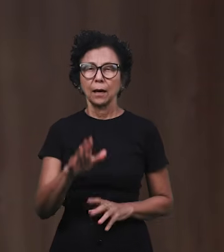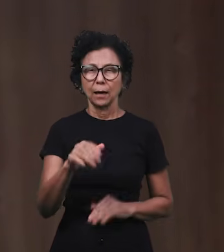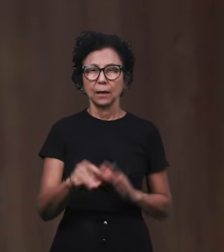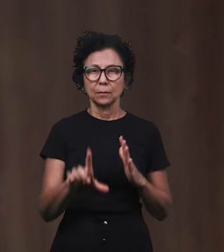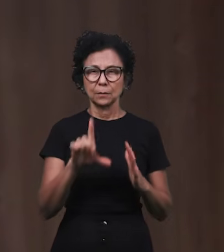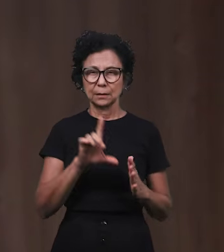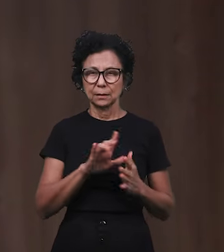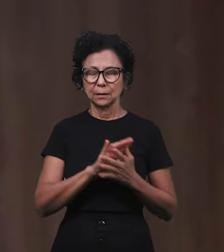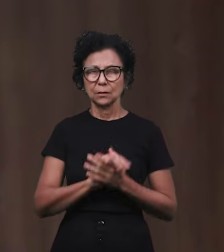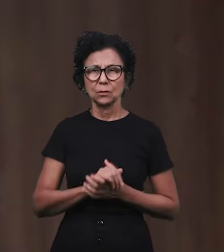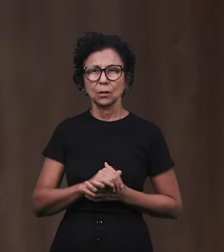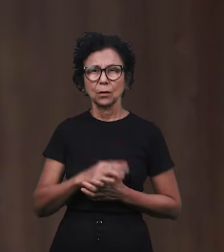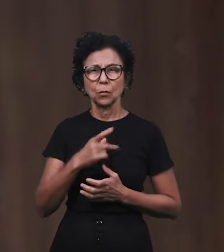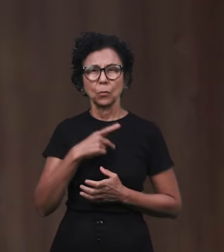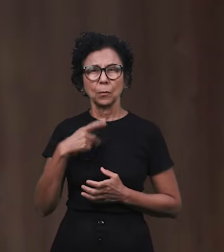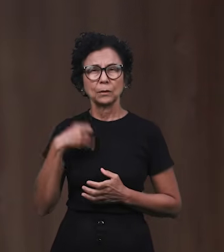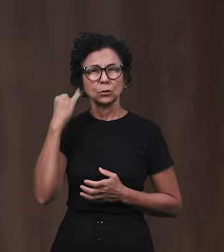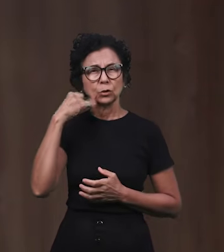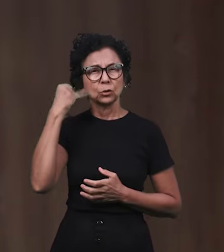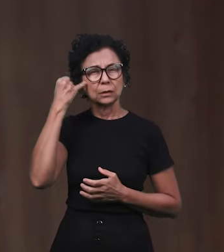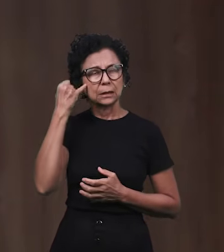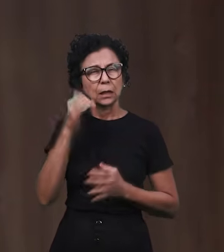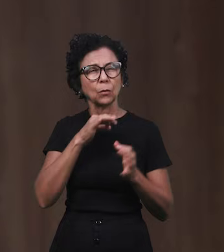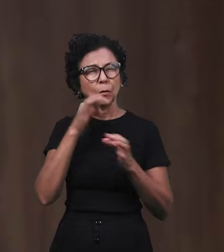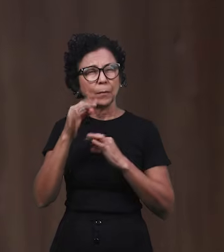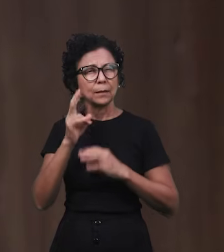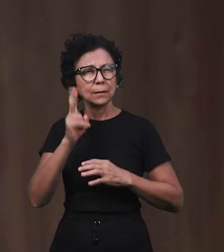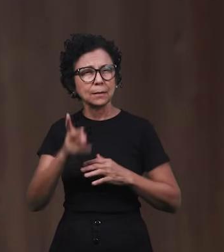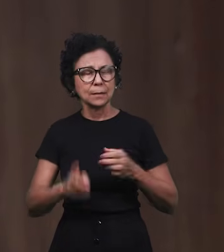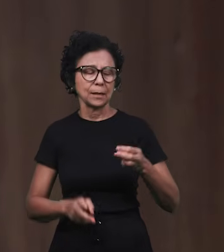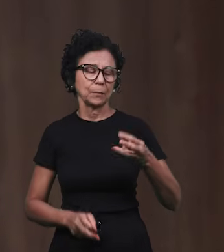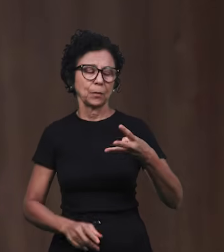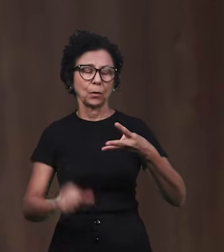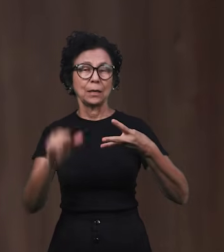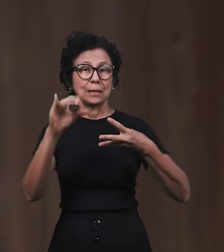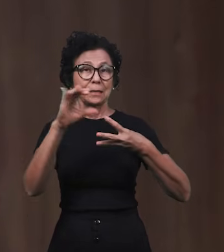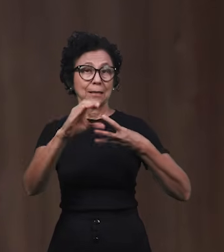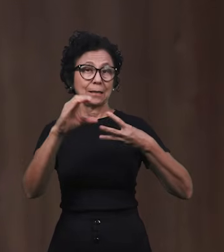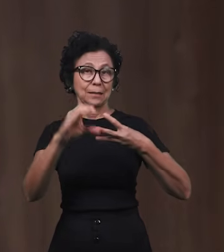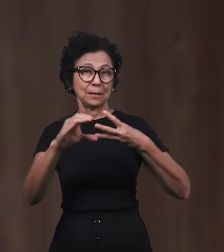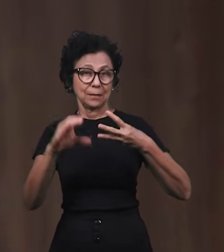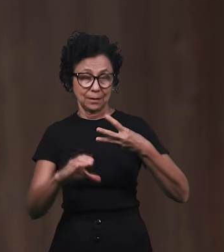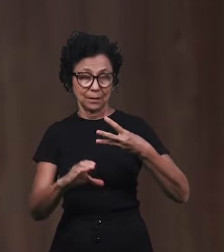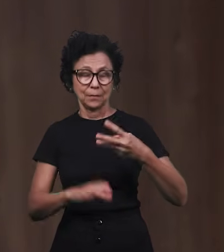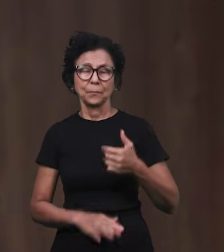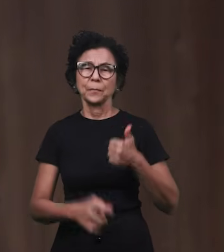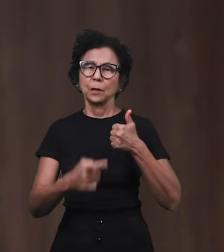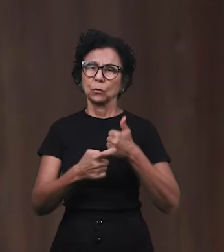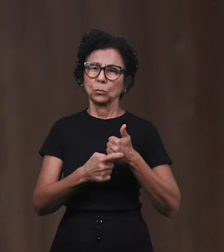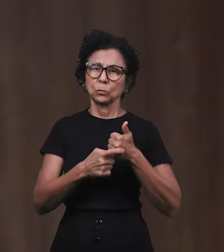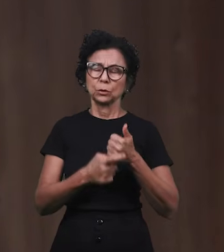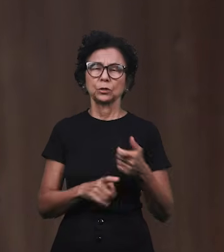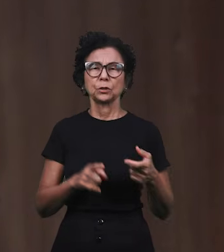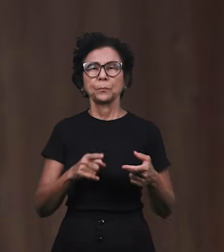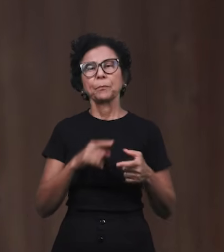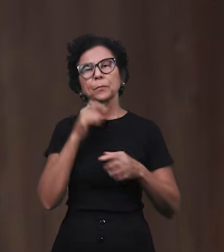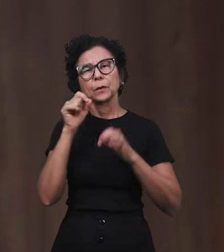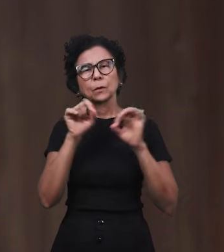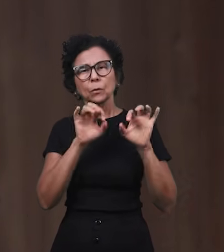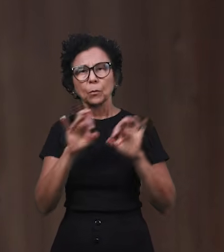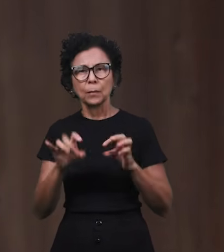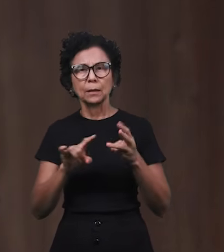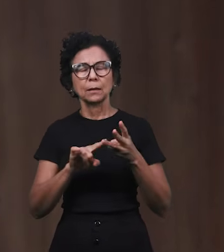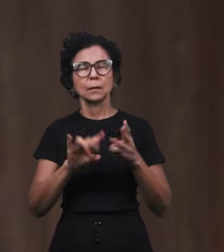aqueles 3C que o pastor Josias sempre comenta. Curte, comenta, compartilha, não deixe de compartilhar esse